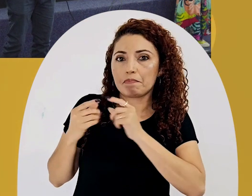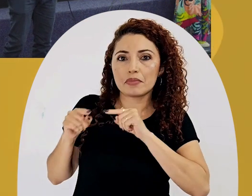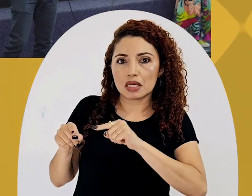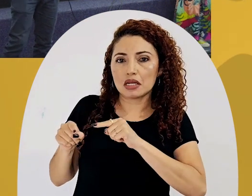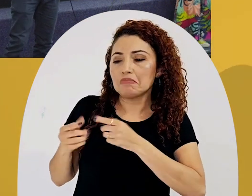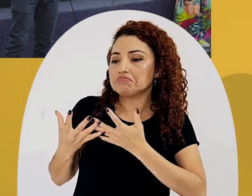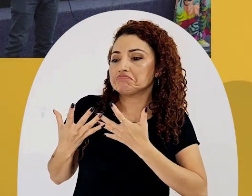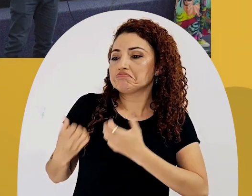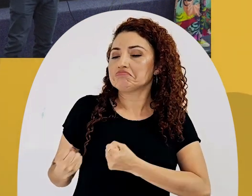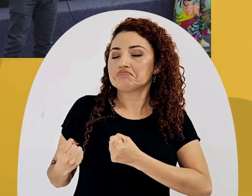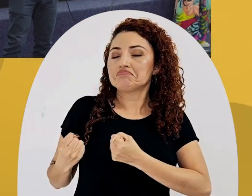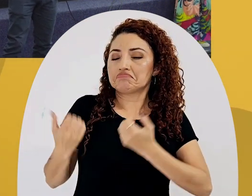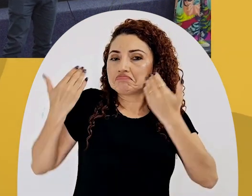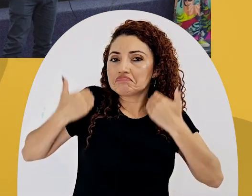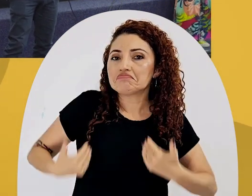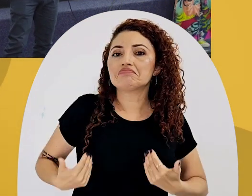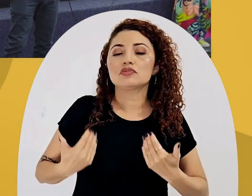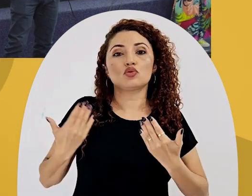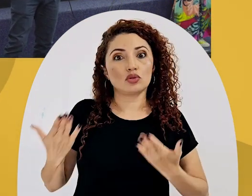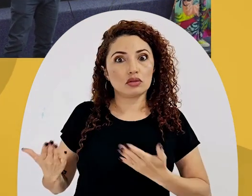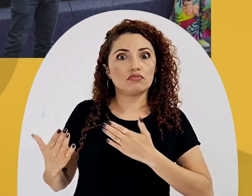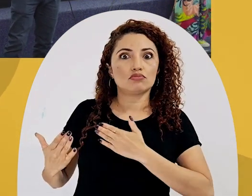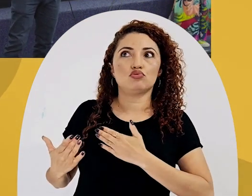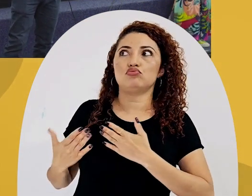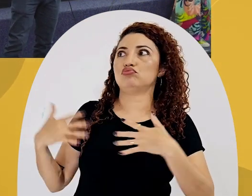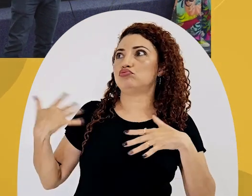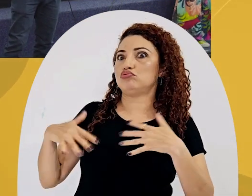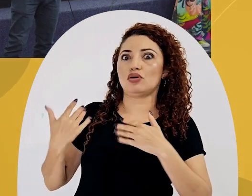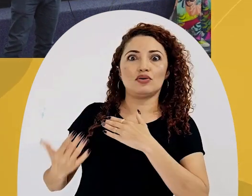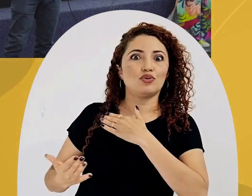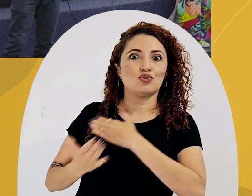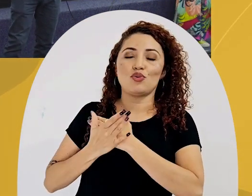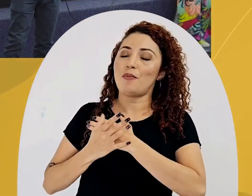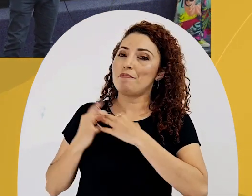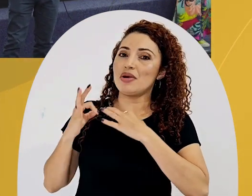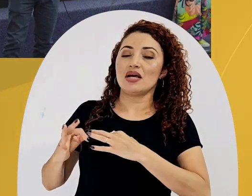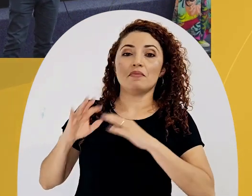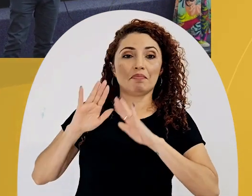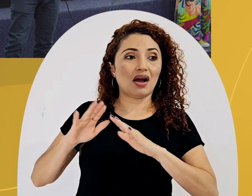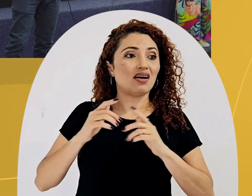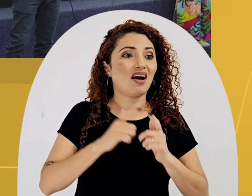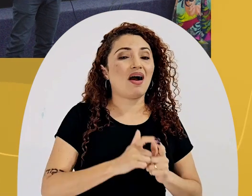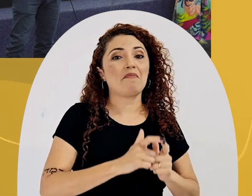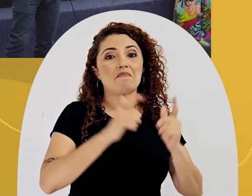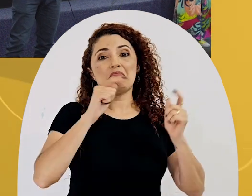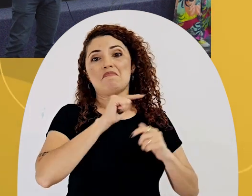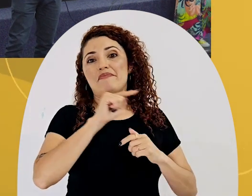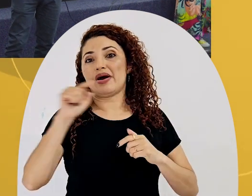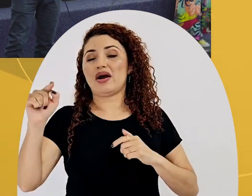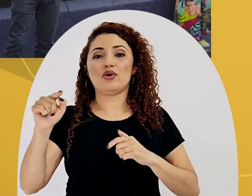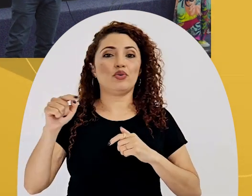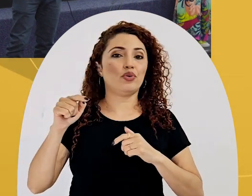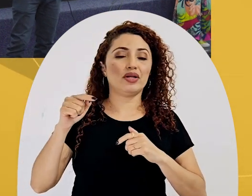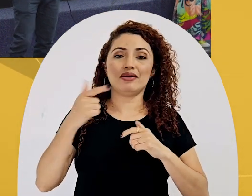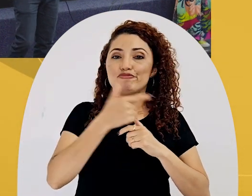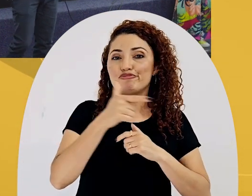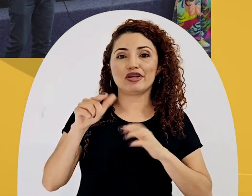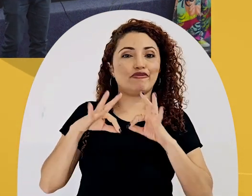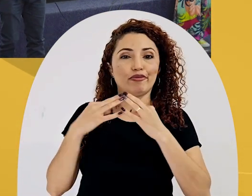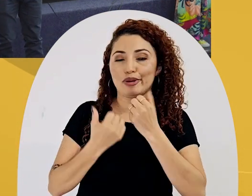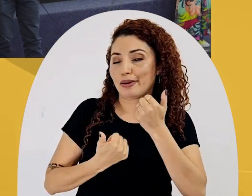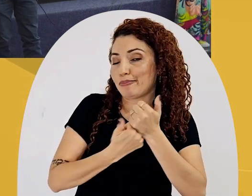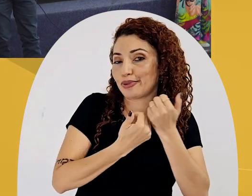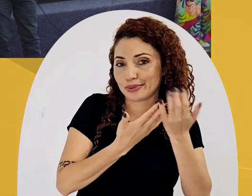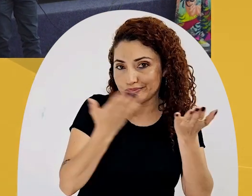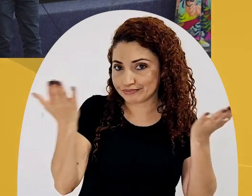família conseguiu lidar, né, bem com isso. Então, isso fez toda a diferença na minha vida, mas não é a realidade de muitos. Eu sou a exceção a